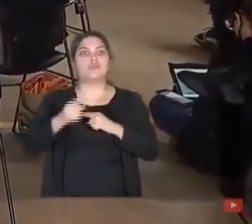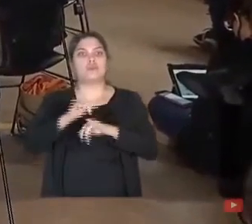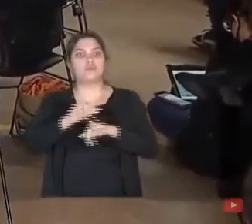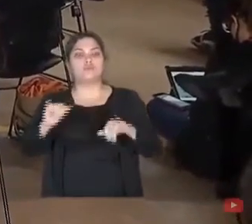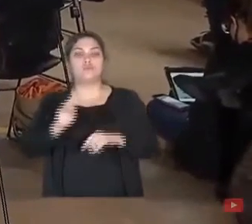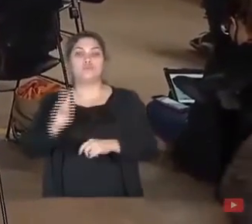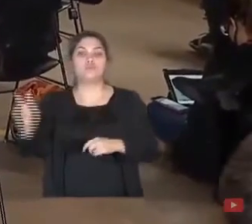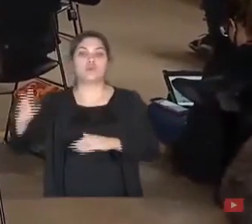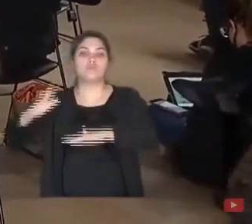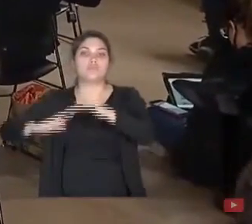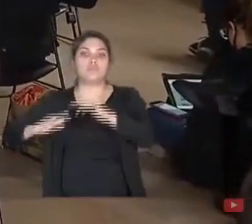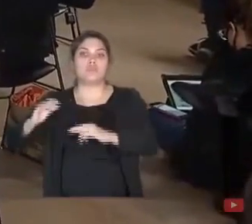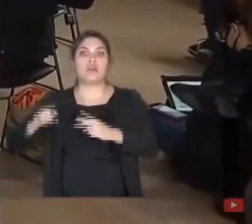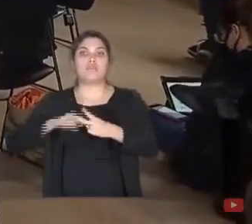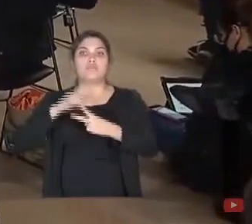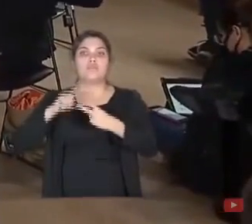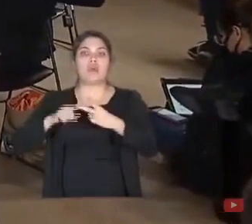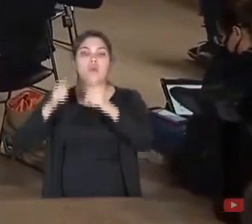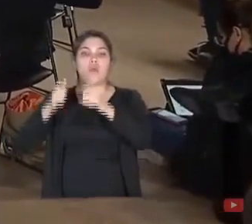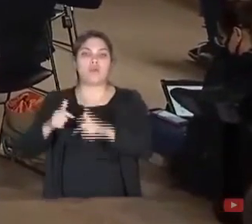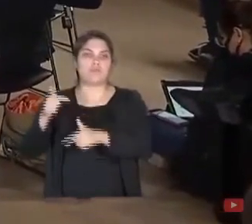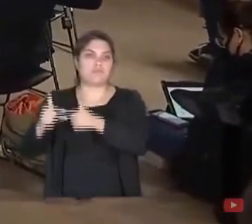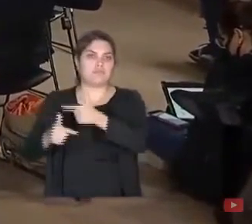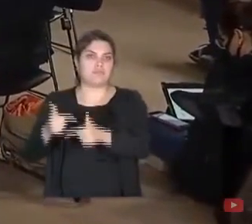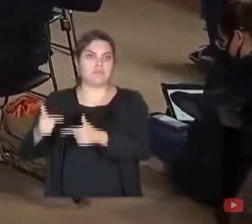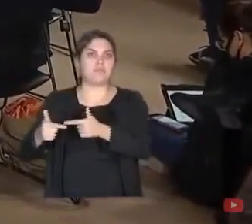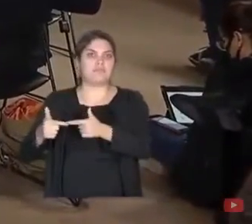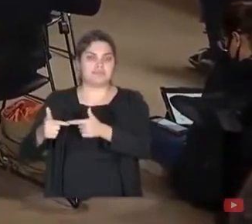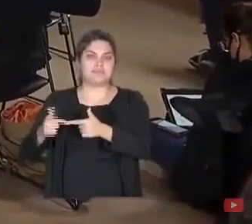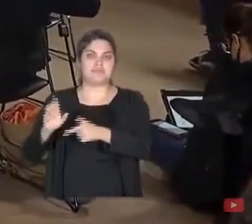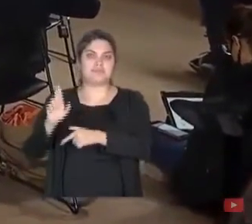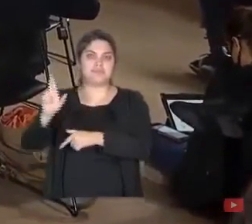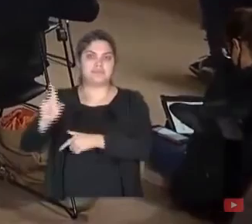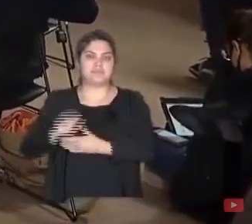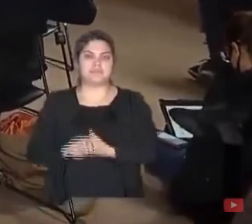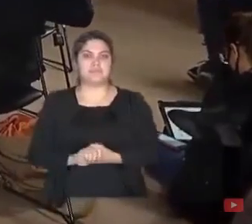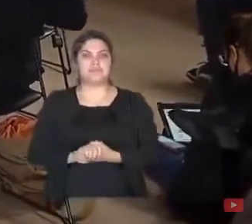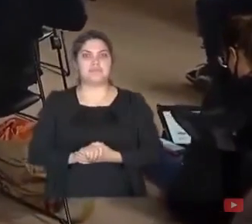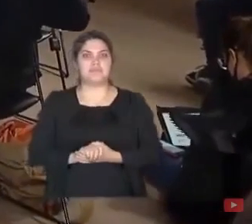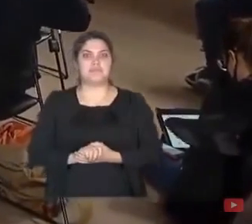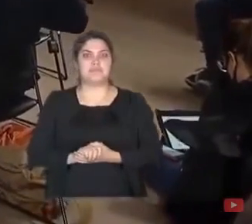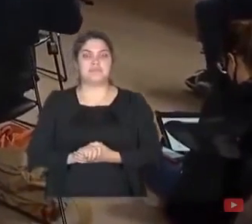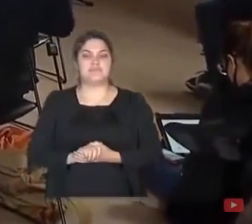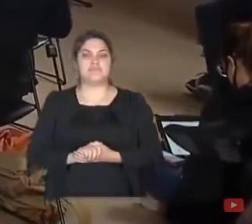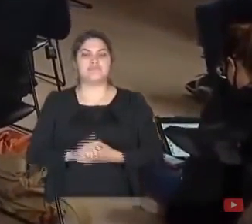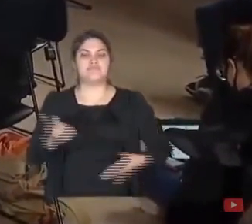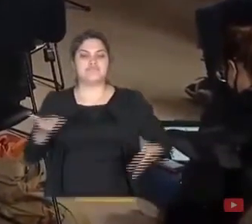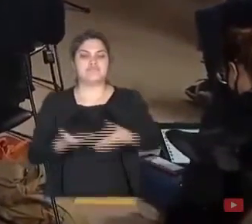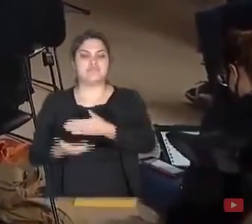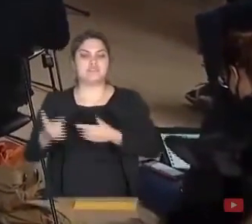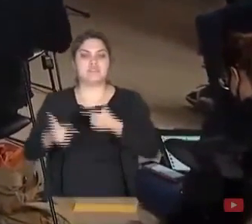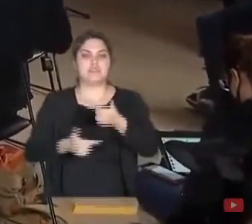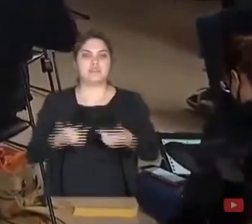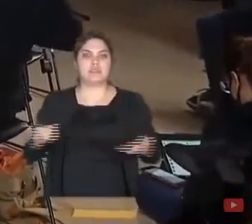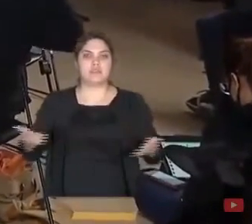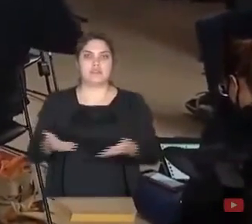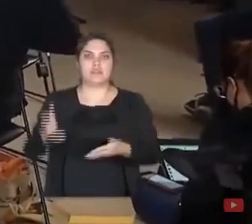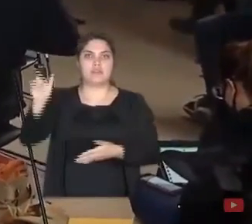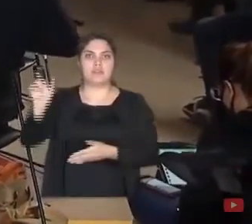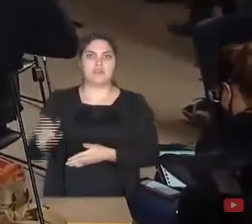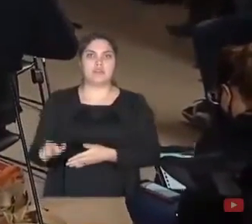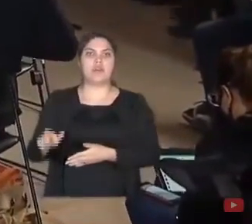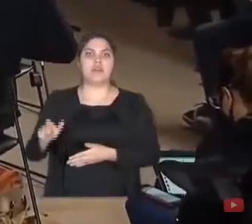do profissional e do veículo de comunicação a que pertence. Para mediar os trabalhos, tem a palavra a